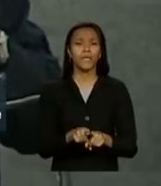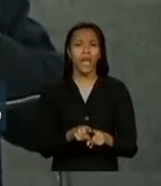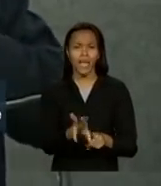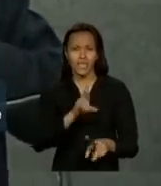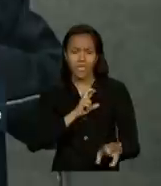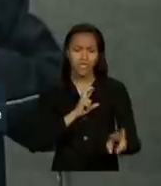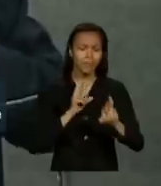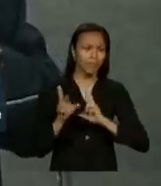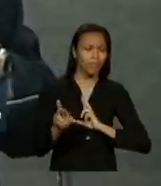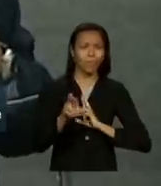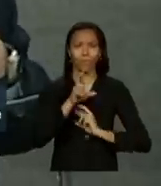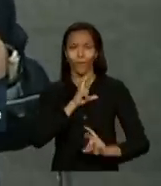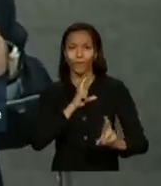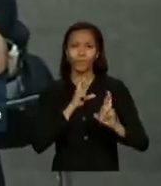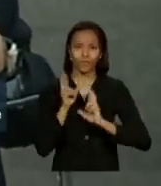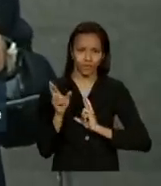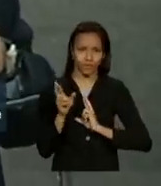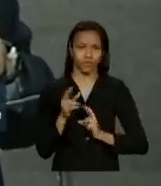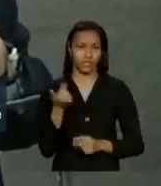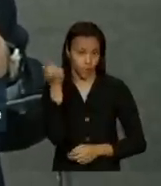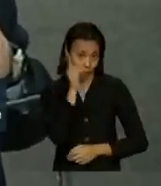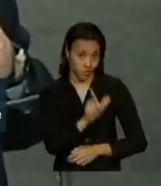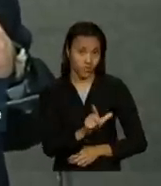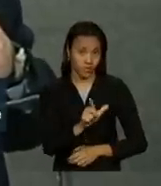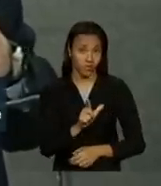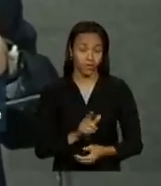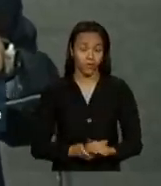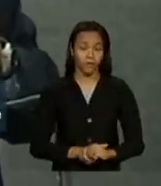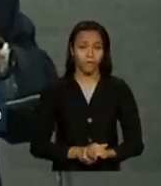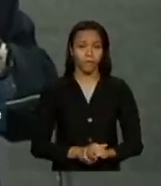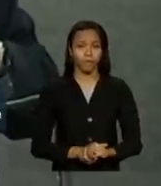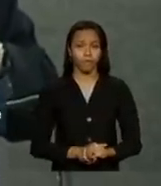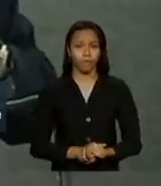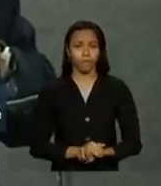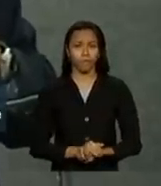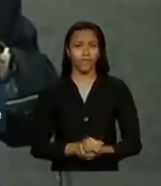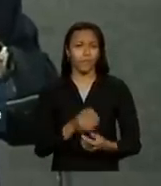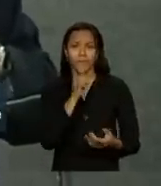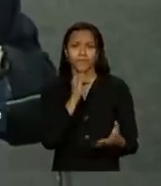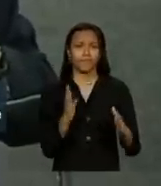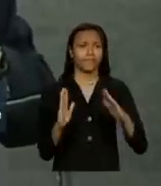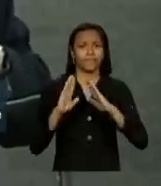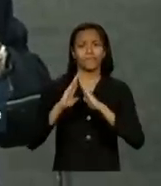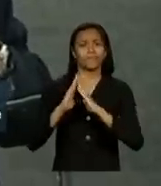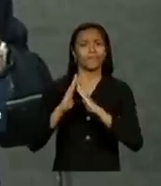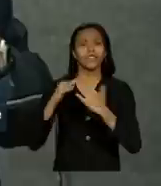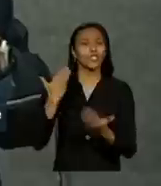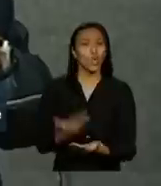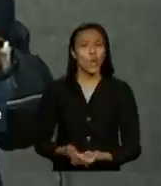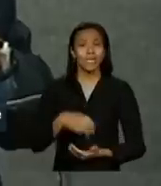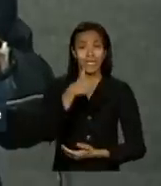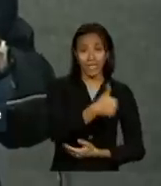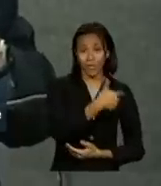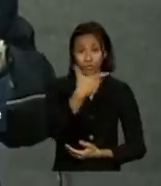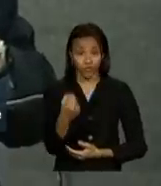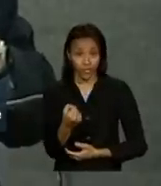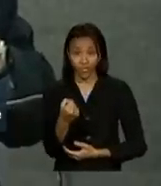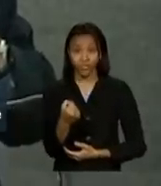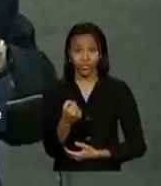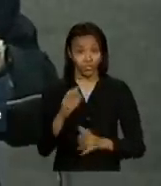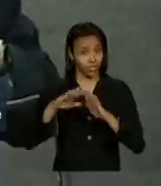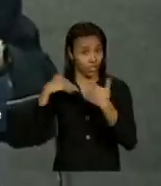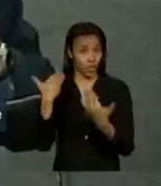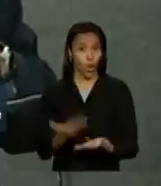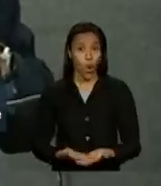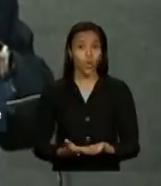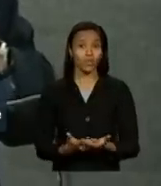resultados Tá certo vamos dizer ele por exemplo nas escolas ele já tem 120 escolas com turno absoluto Tá